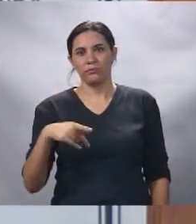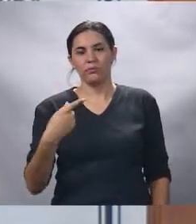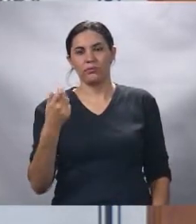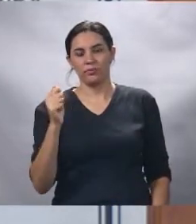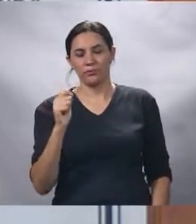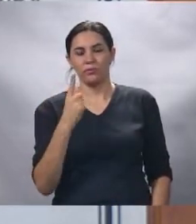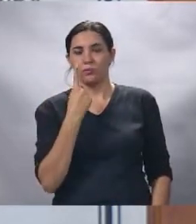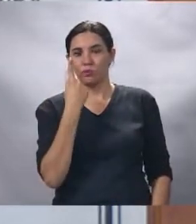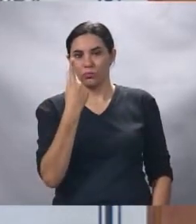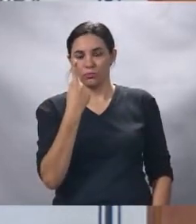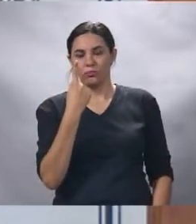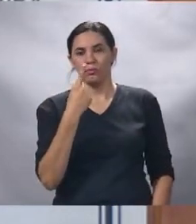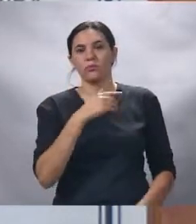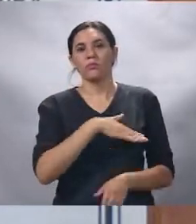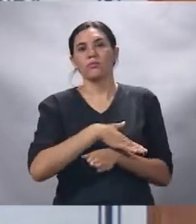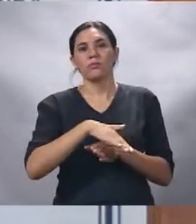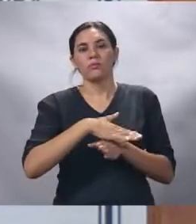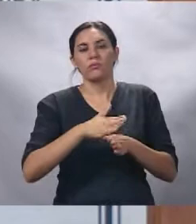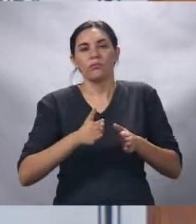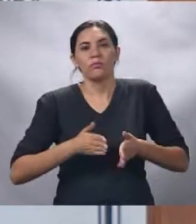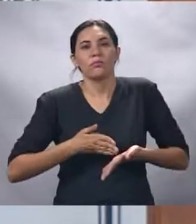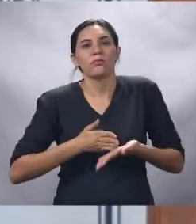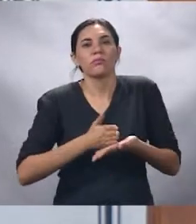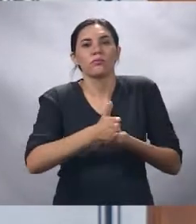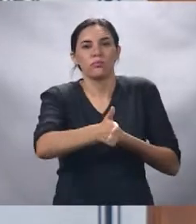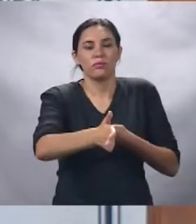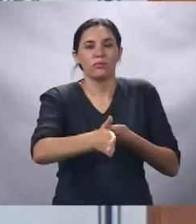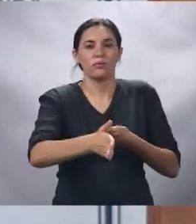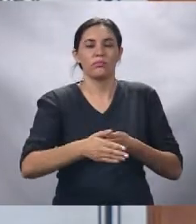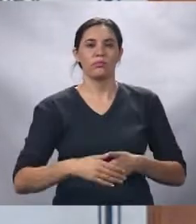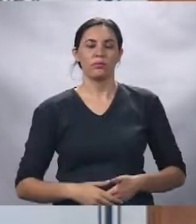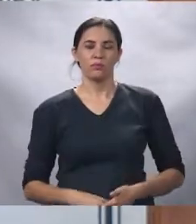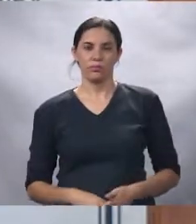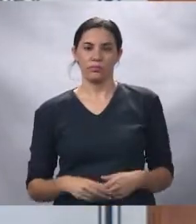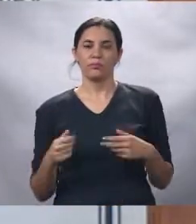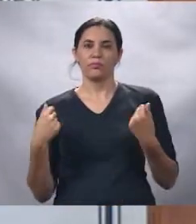mas na verdade não é, né? Necessitando